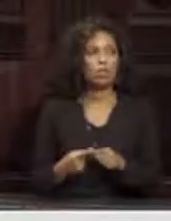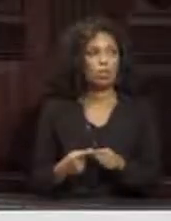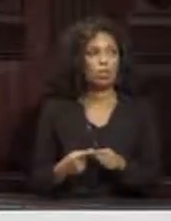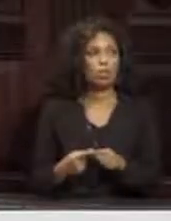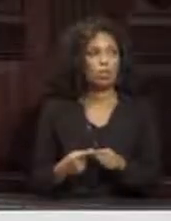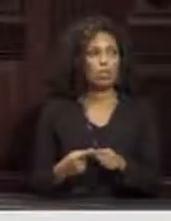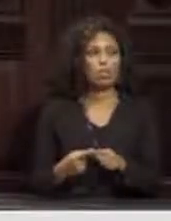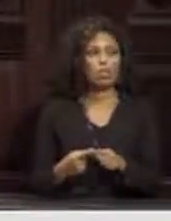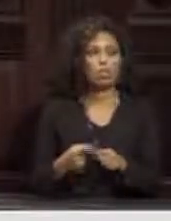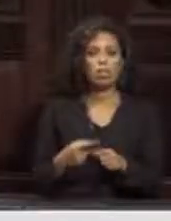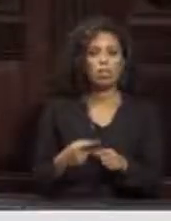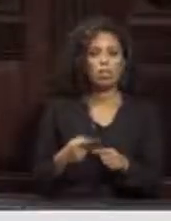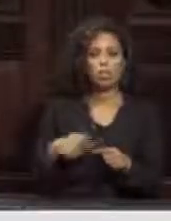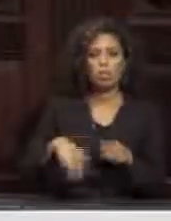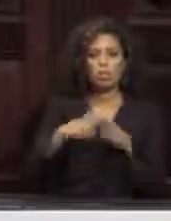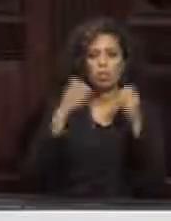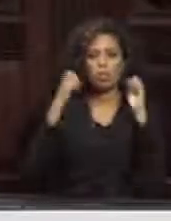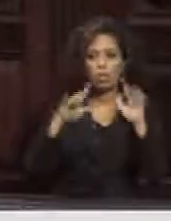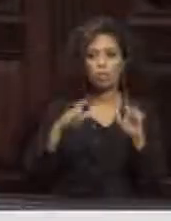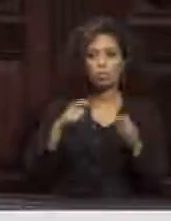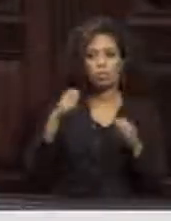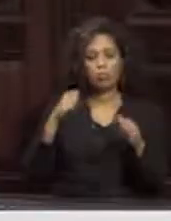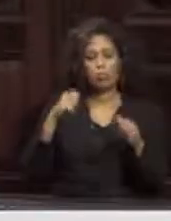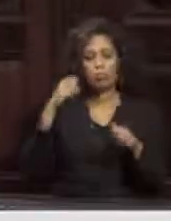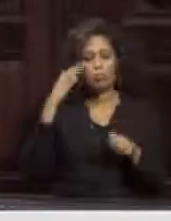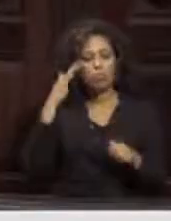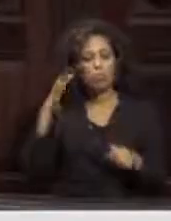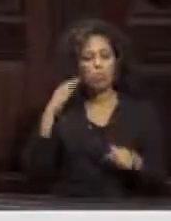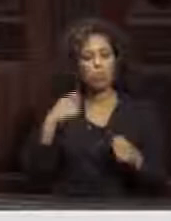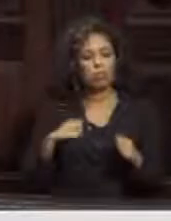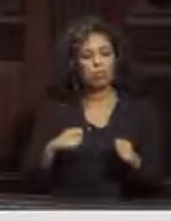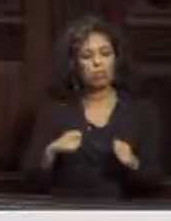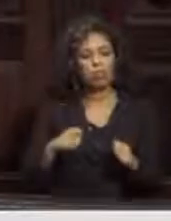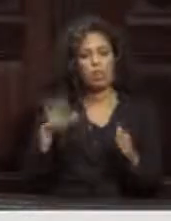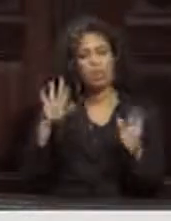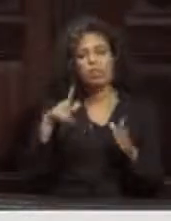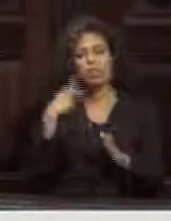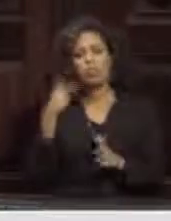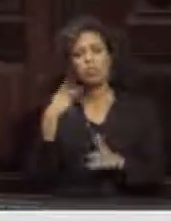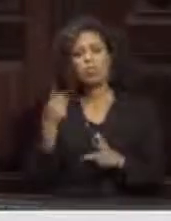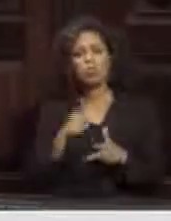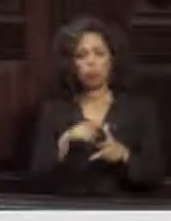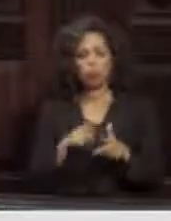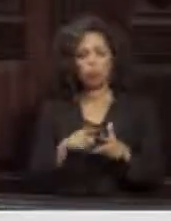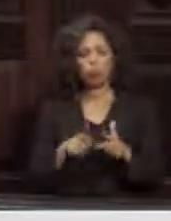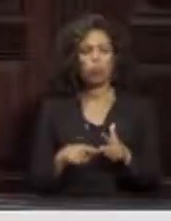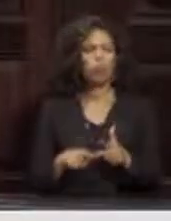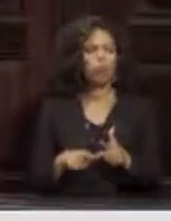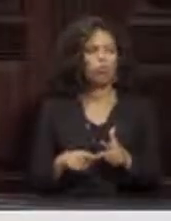Repetro. Entrando no debate sobre os projetos